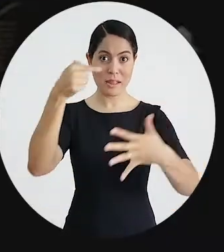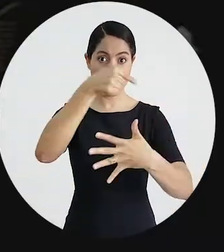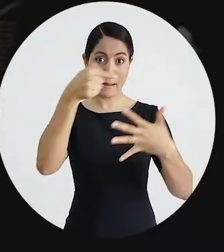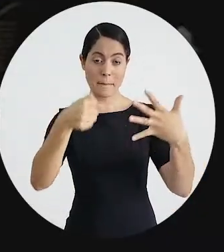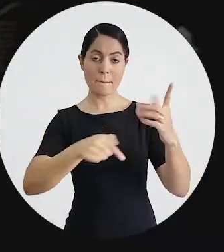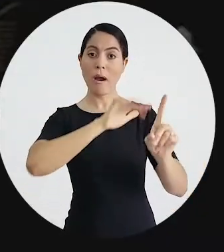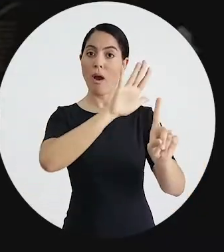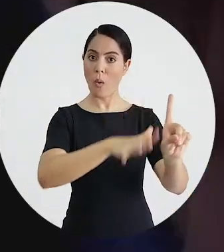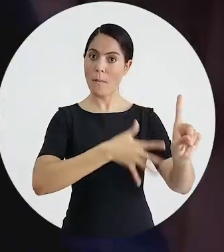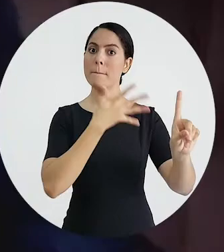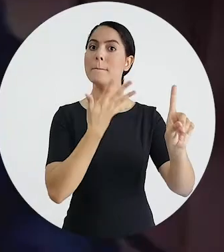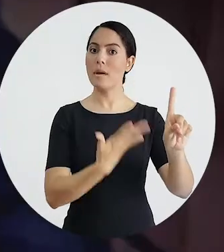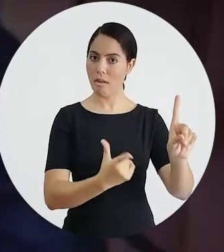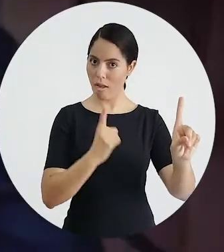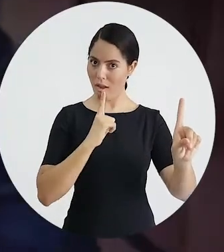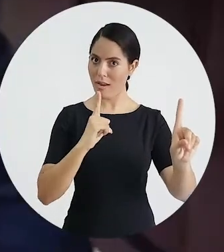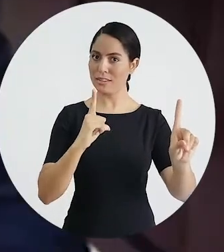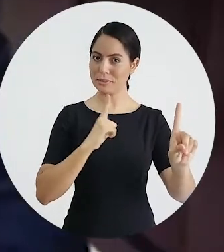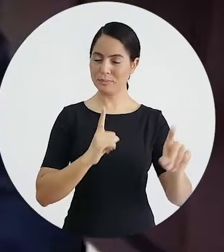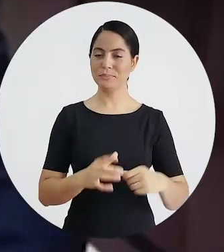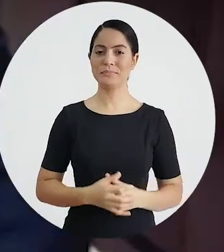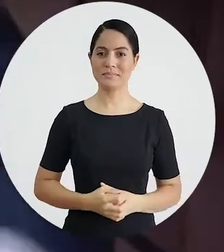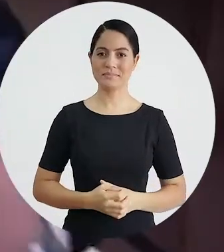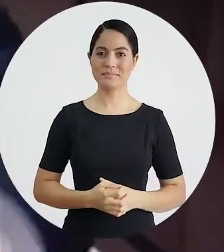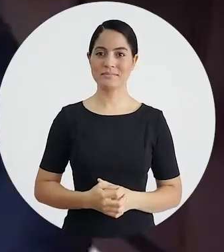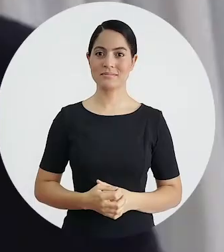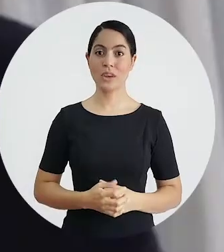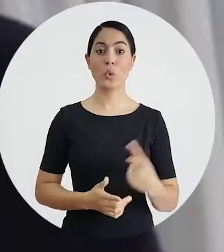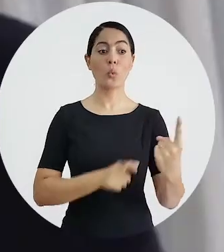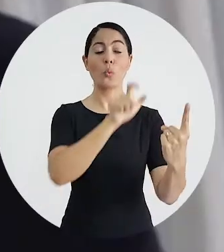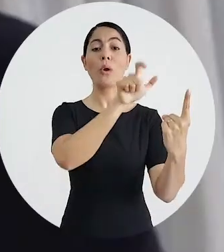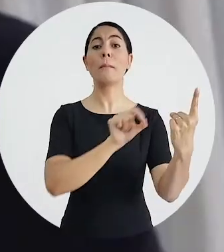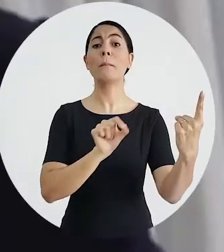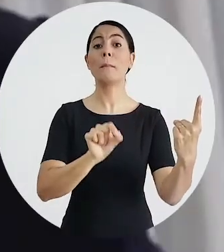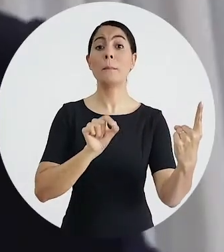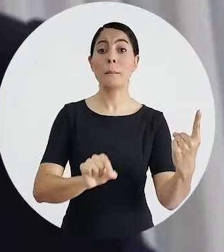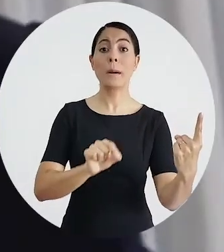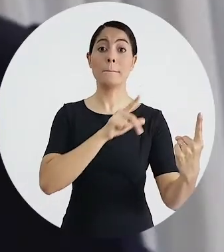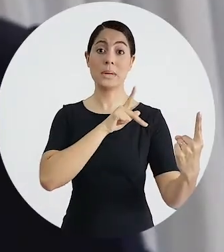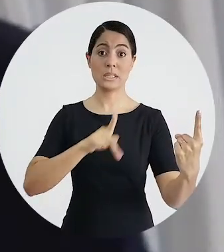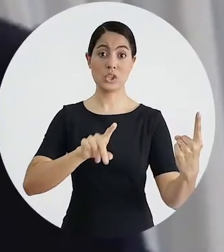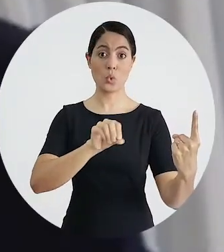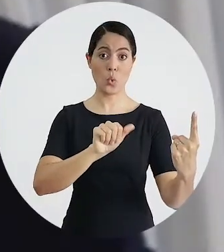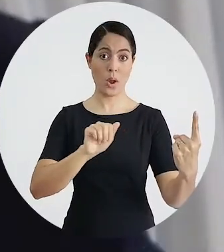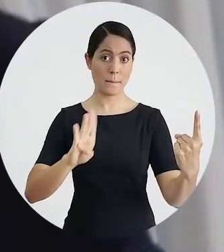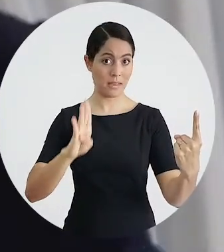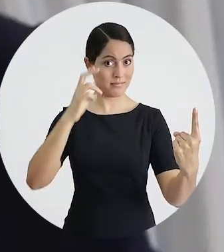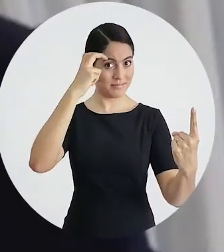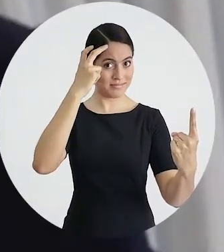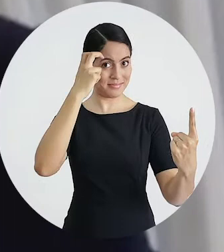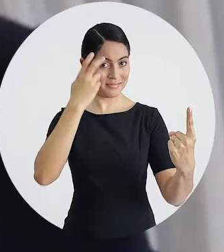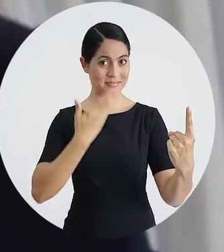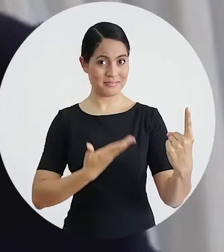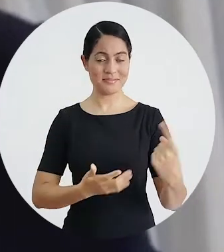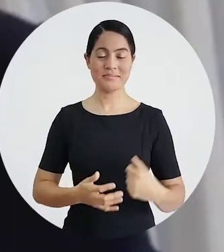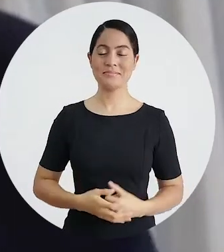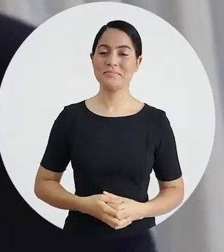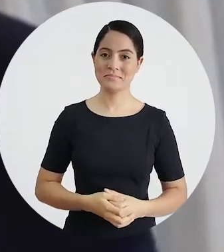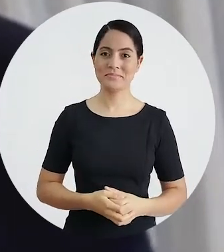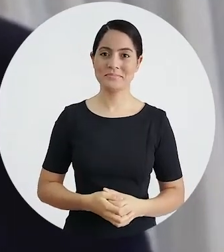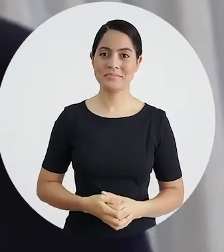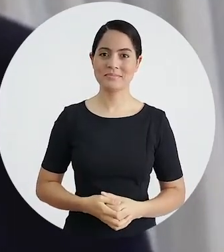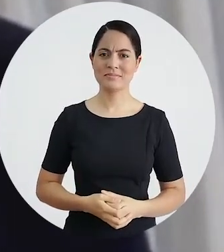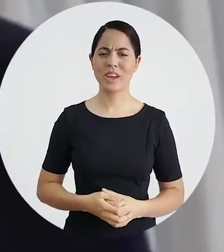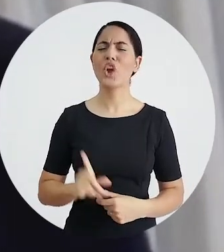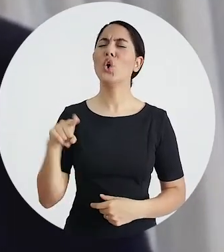evento, algumas homenagens foram prestadas. Uma delas ao presidente da Ordem dos Advogados do Brasil.